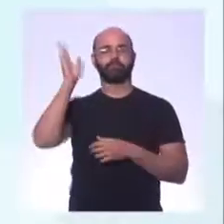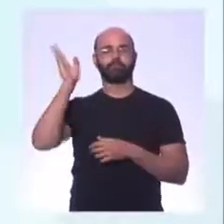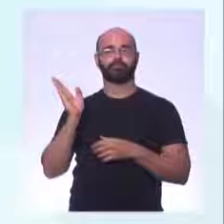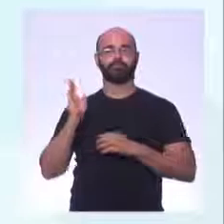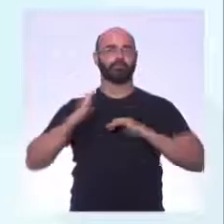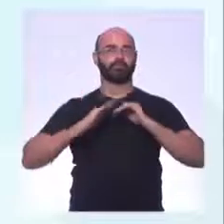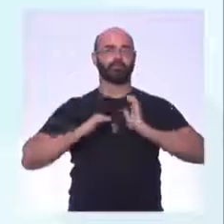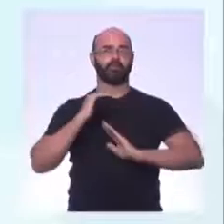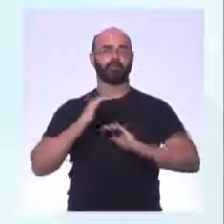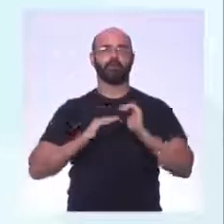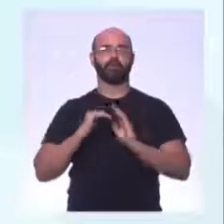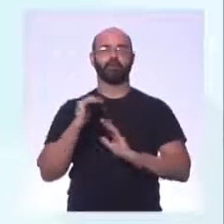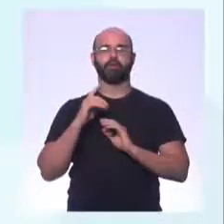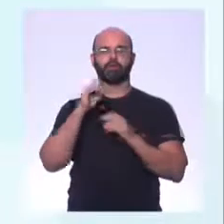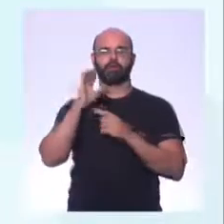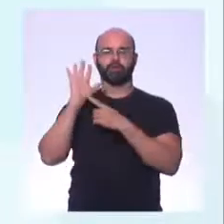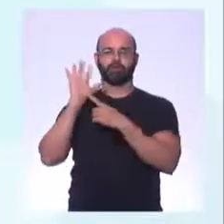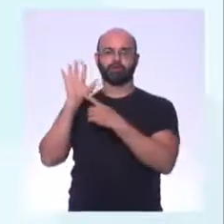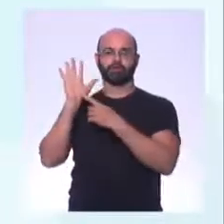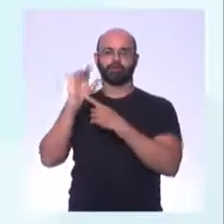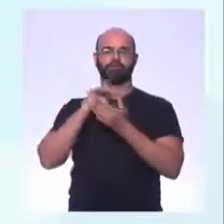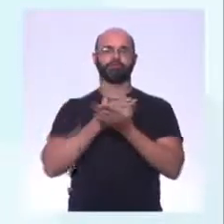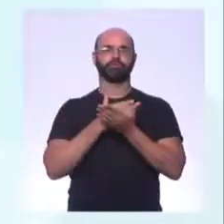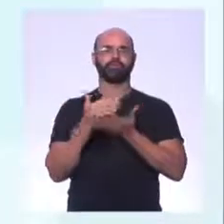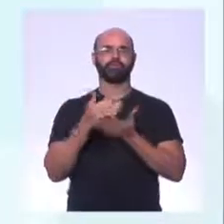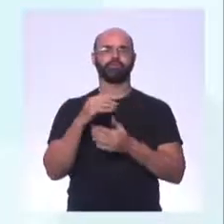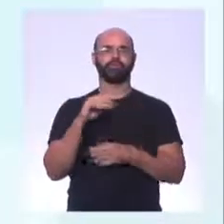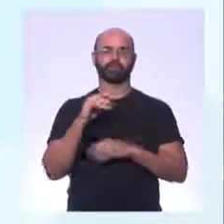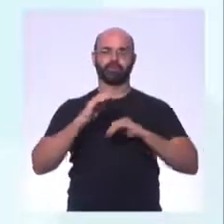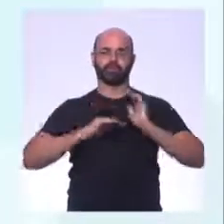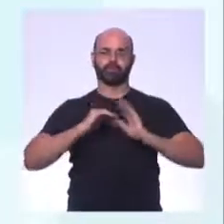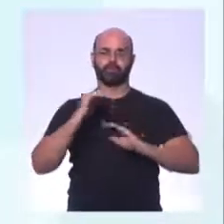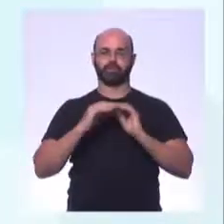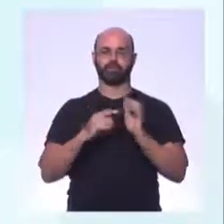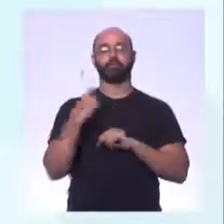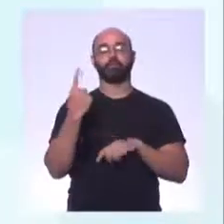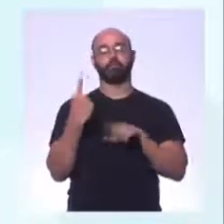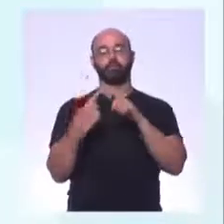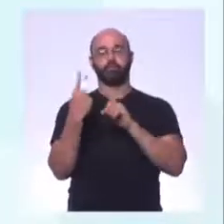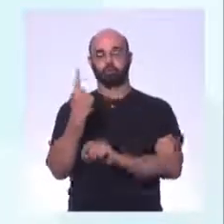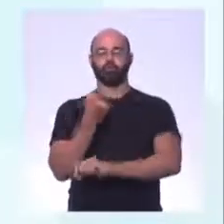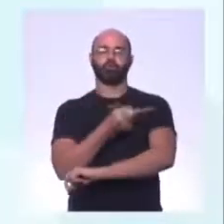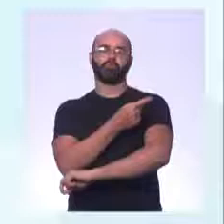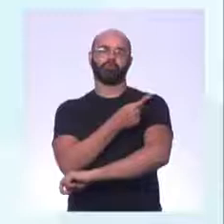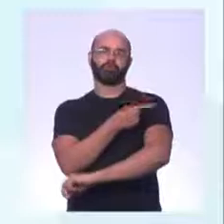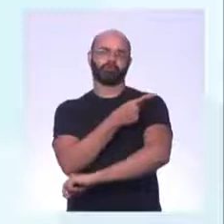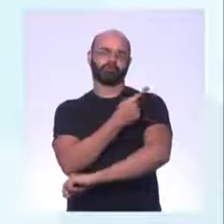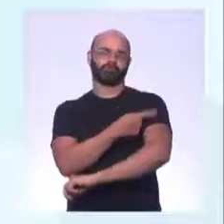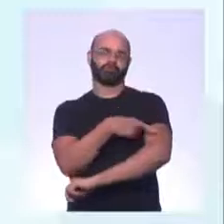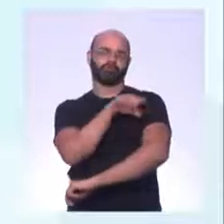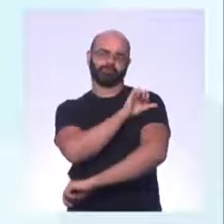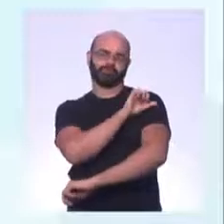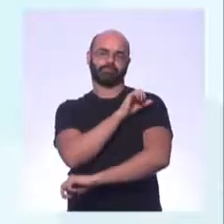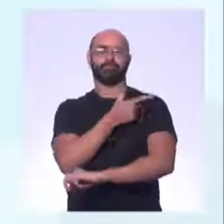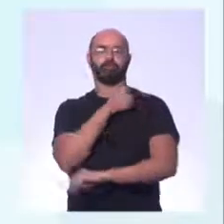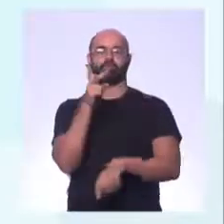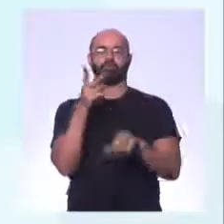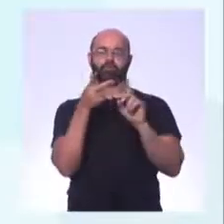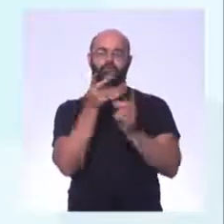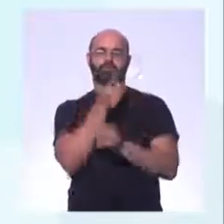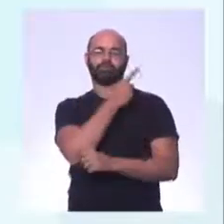Nós selecionamos 2 habilidades, sendo uma do ensino fundamental e uma do ensino médio. Nós